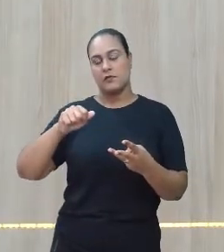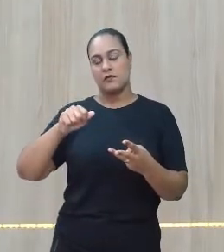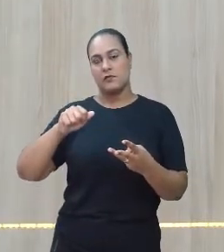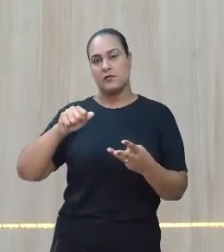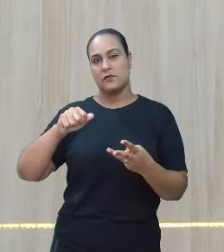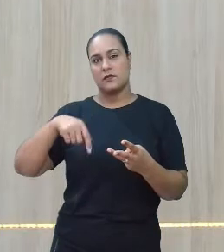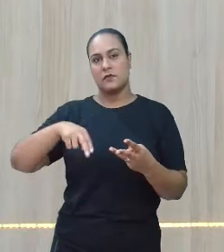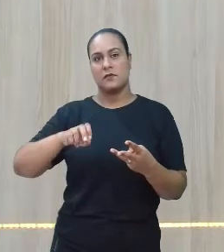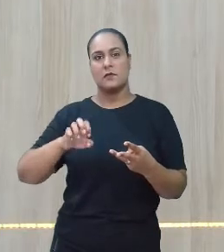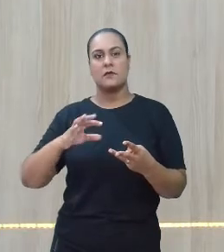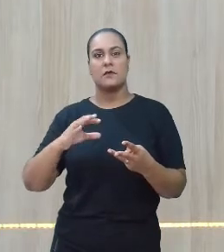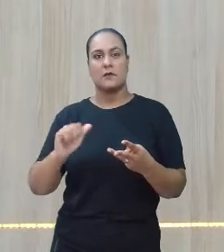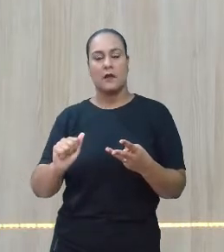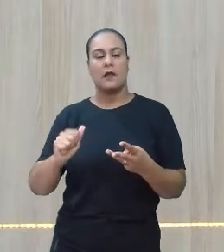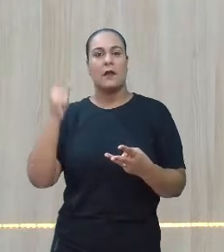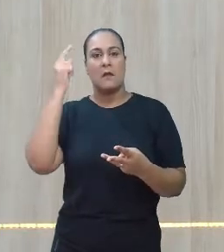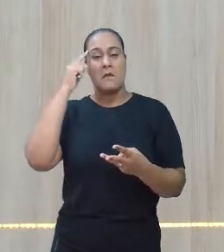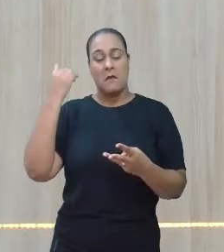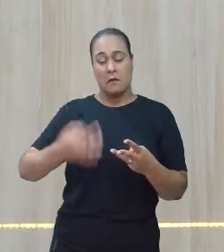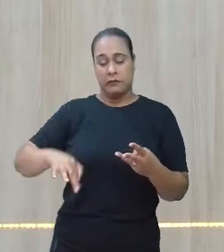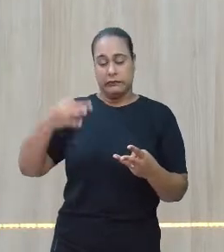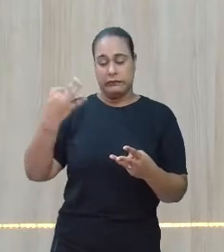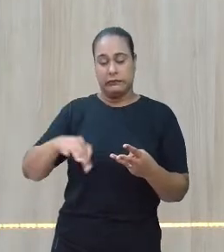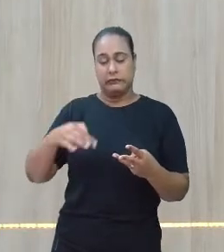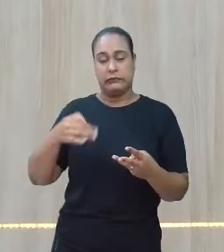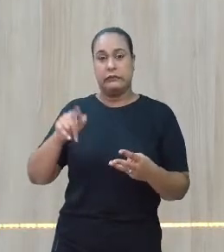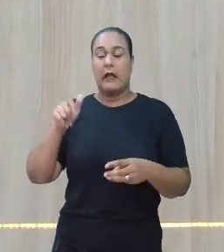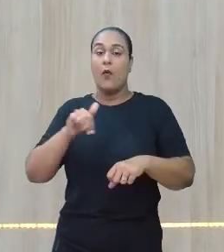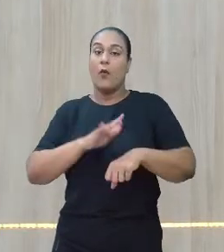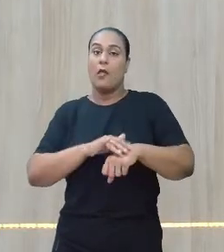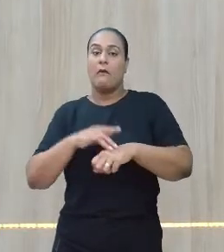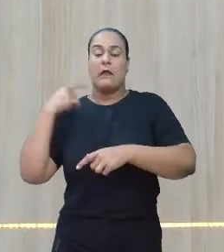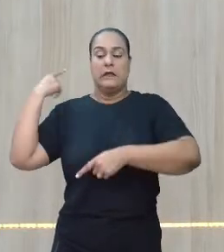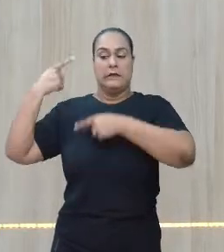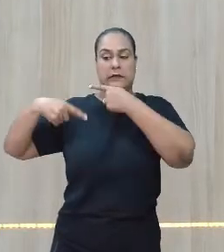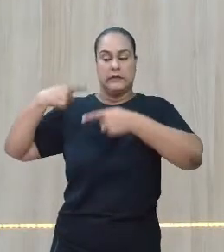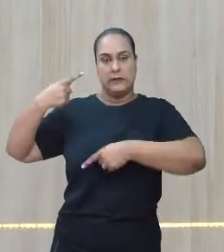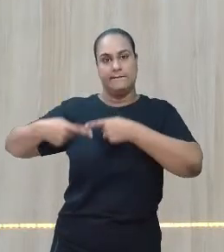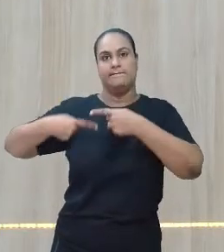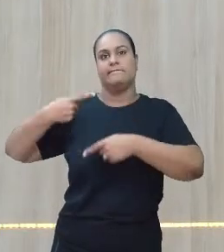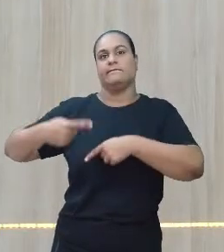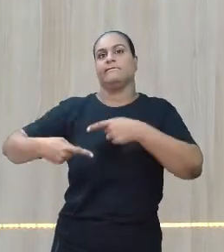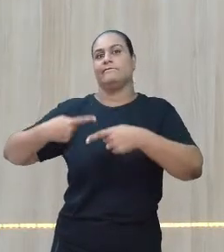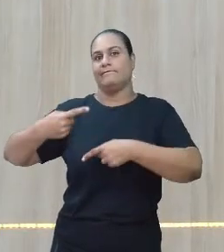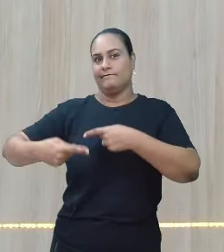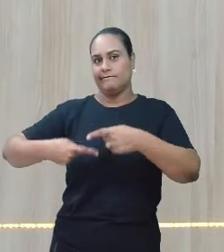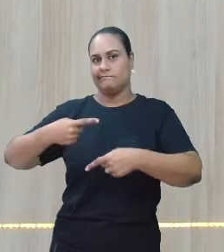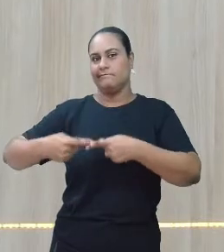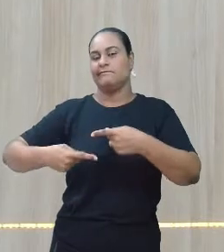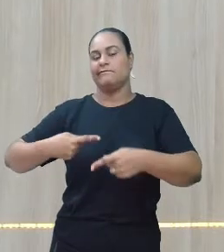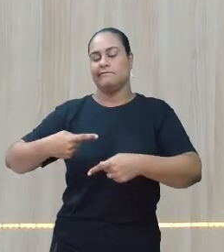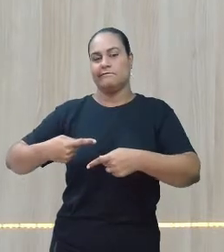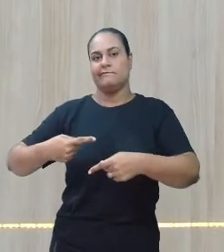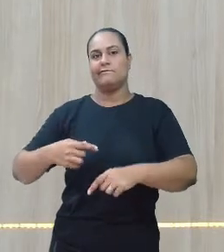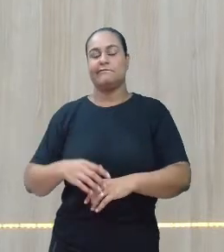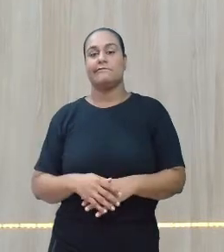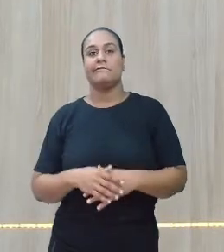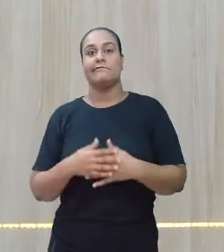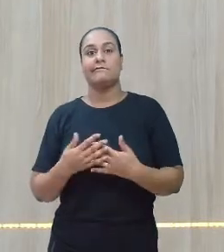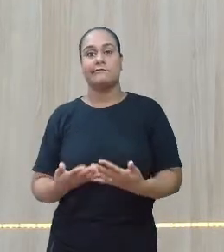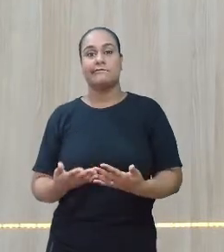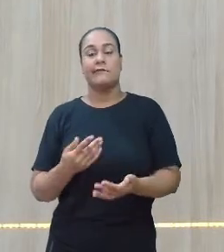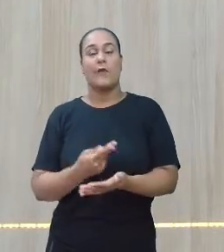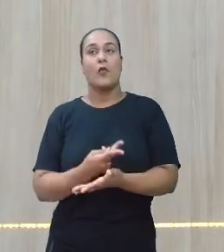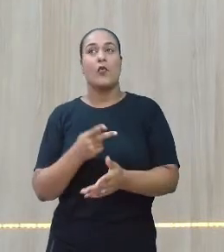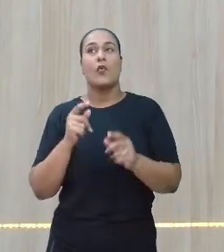é um distúrbio muitas vezes hereditário. Então vai ver essa questão que já tem uma história aí na família. Então acomete aí